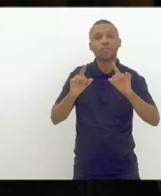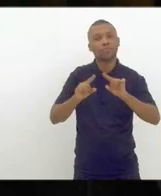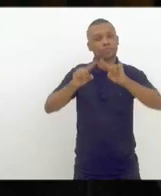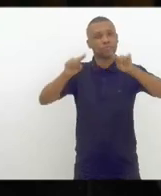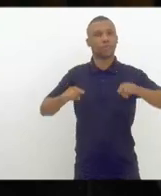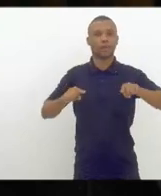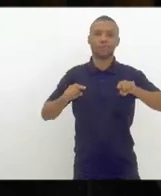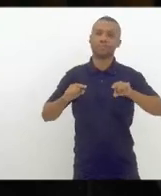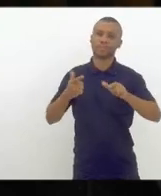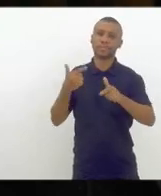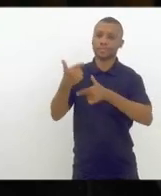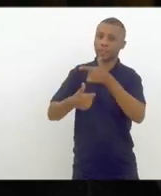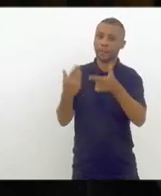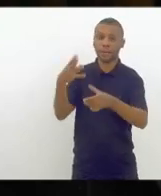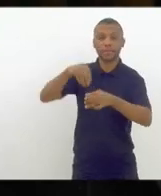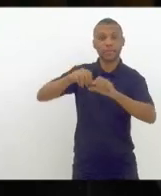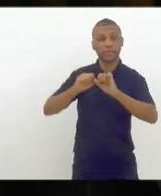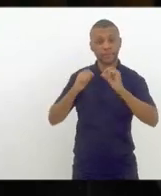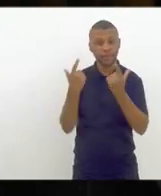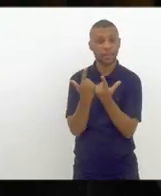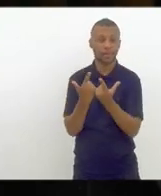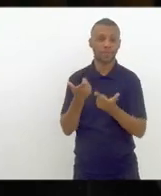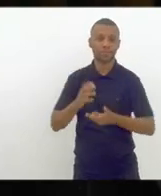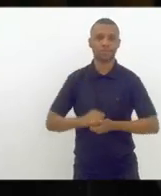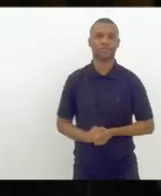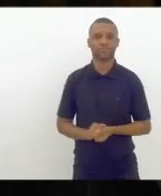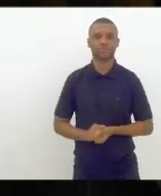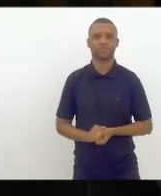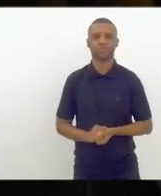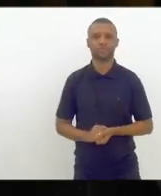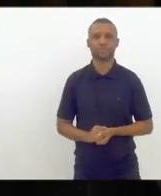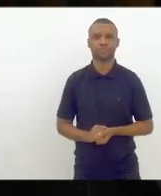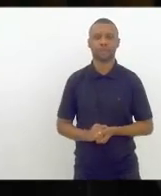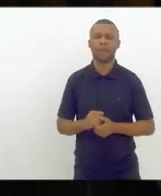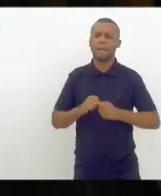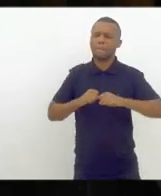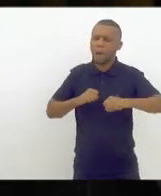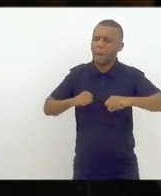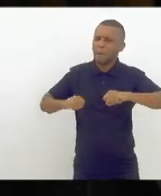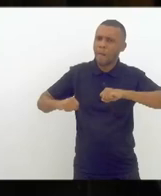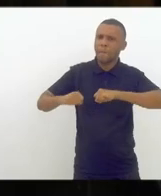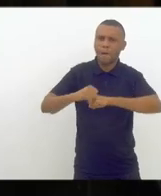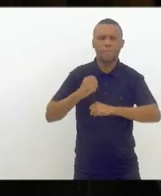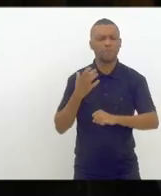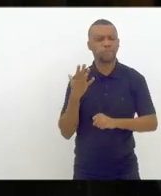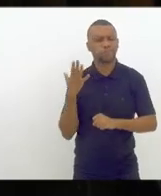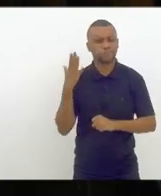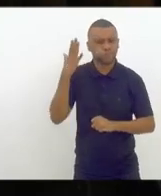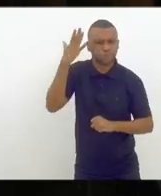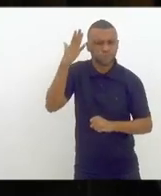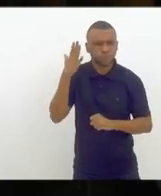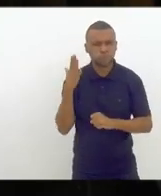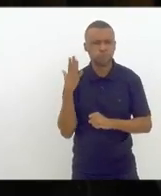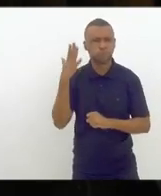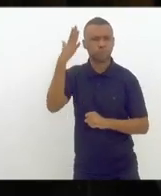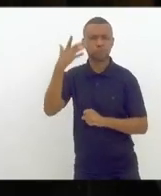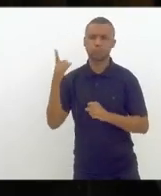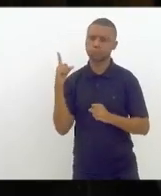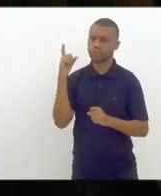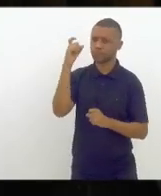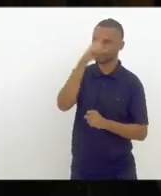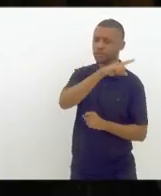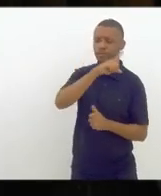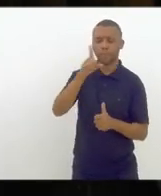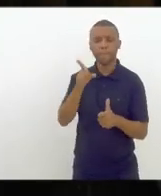casa legislativa funcionar. Foi uma batalha árdua, difícil.